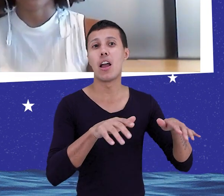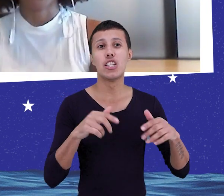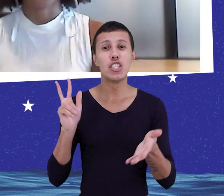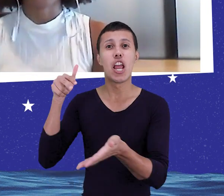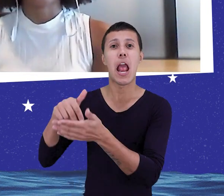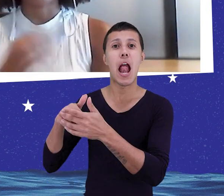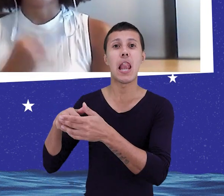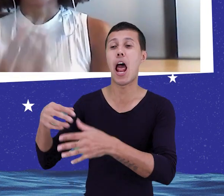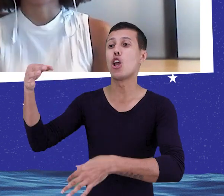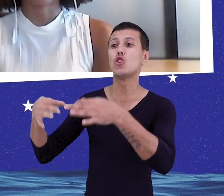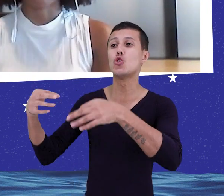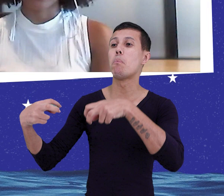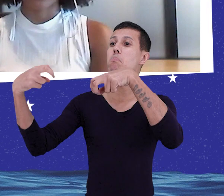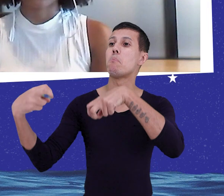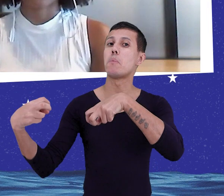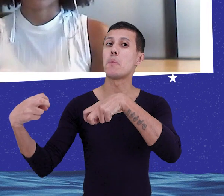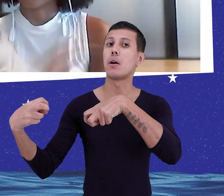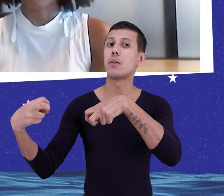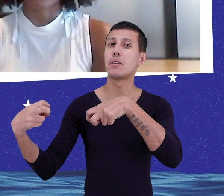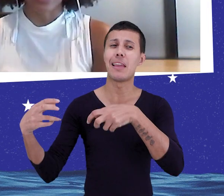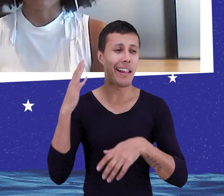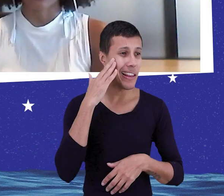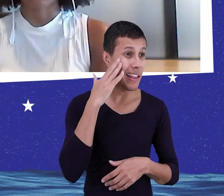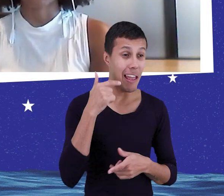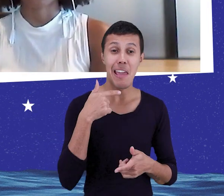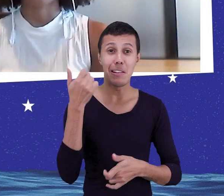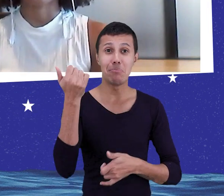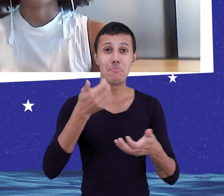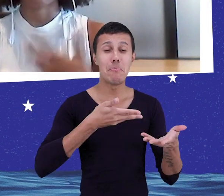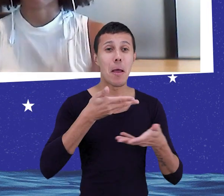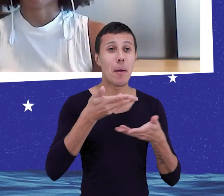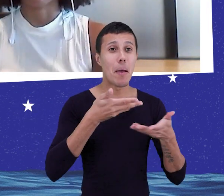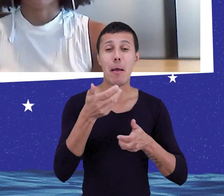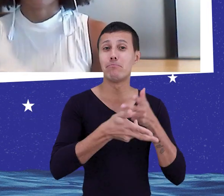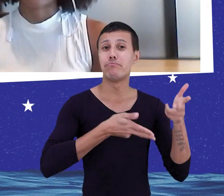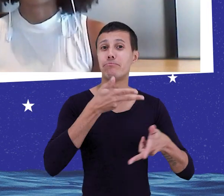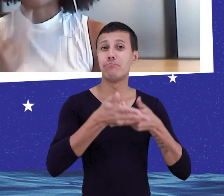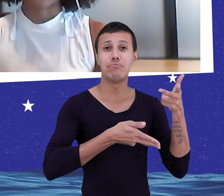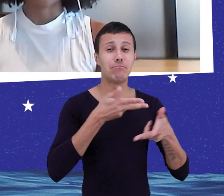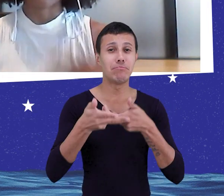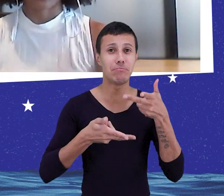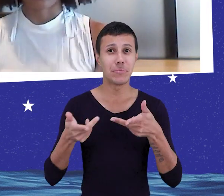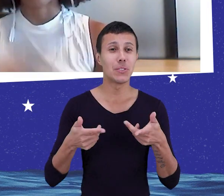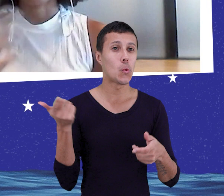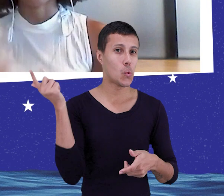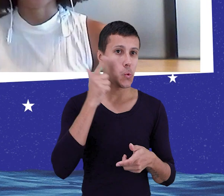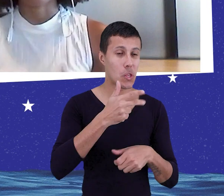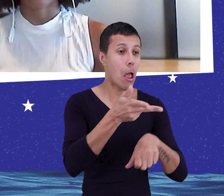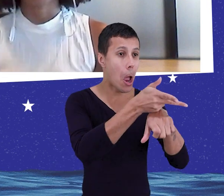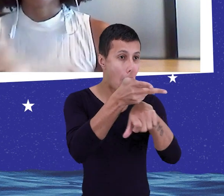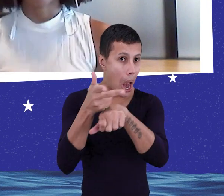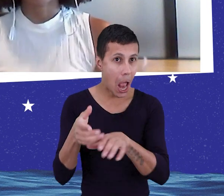conta dela. O que levou ela a fazer isso? E ele conversava, né, com as pessoas, a gente tem tudo, autorização, né, para gravar,